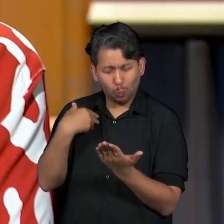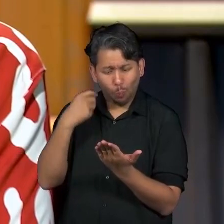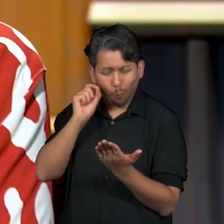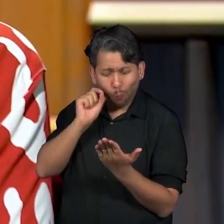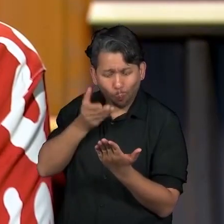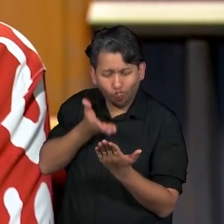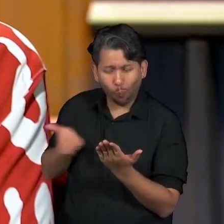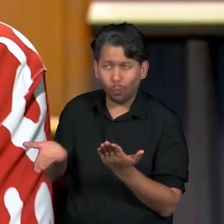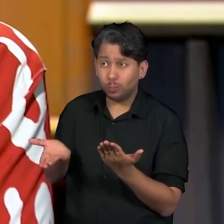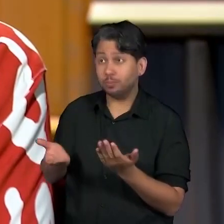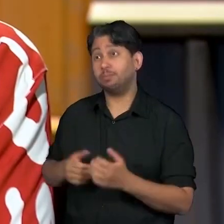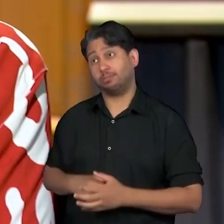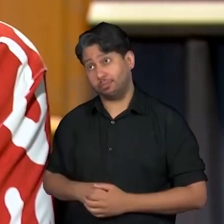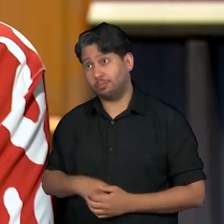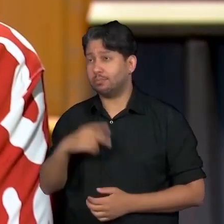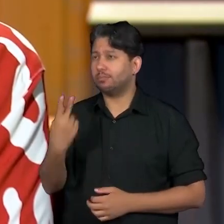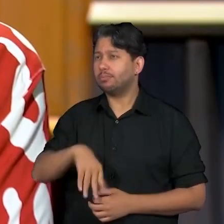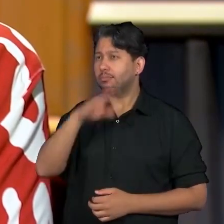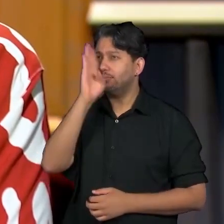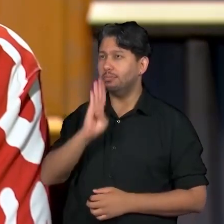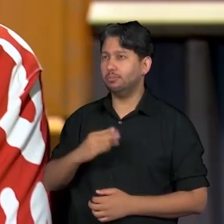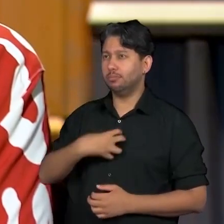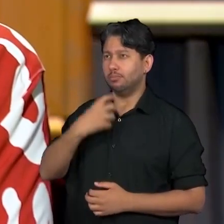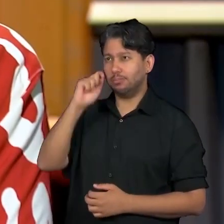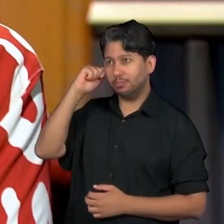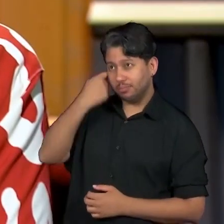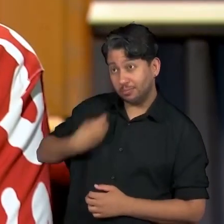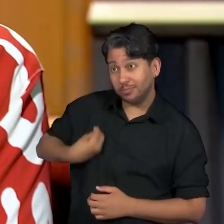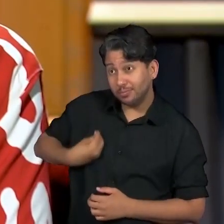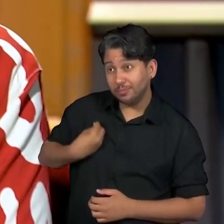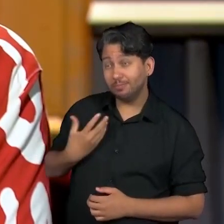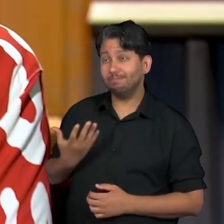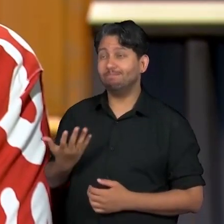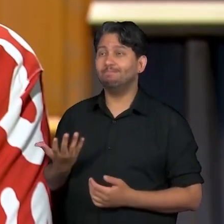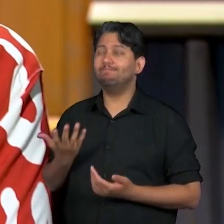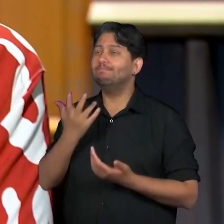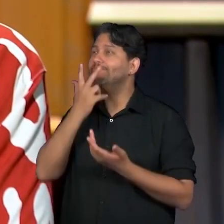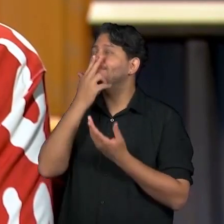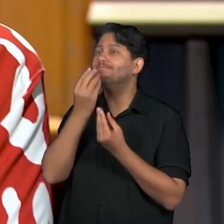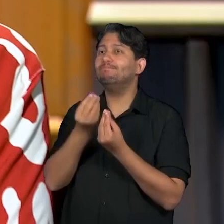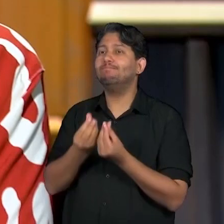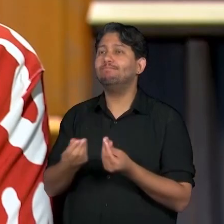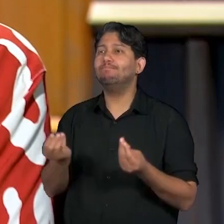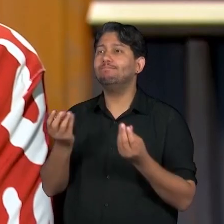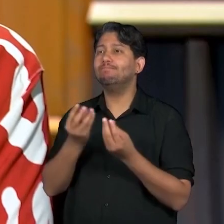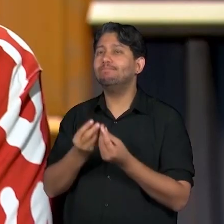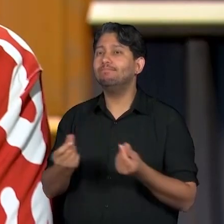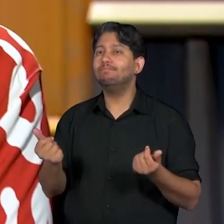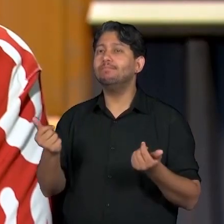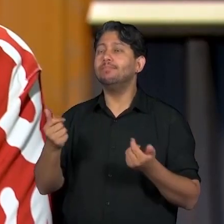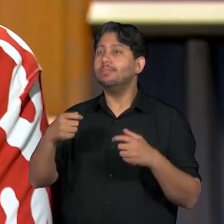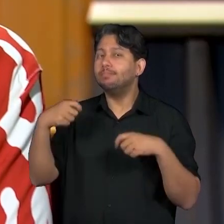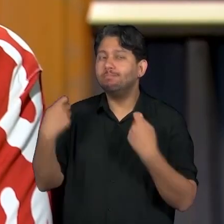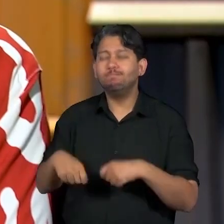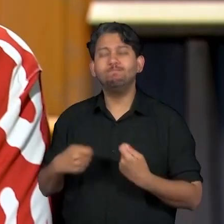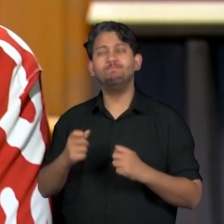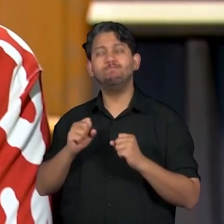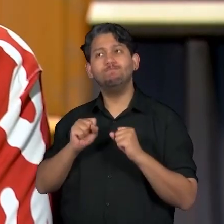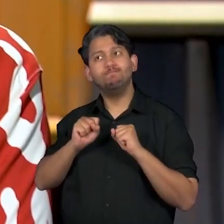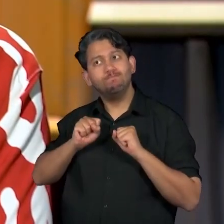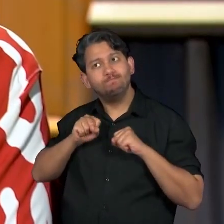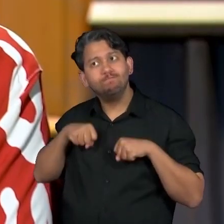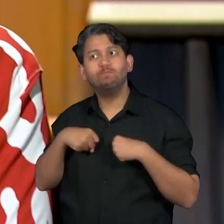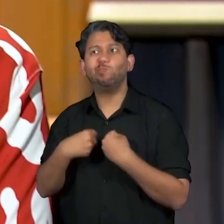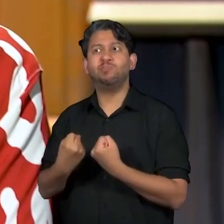a vida preta no Brasil eu tenho para mim que ela acaba eh com muita provação hum